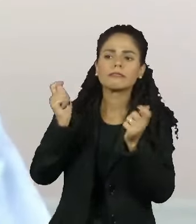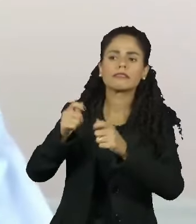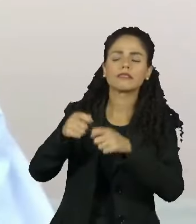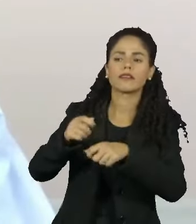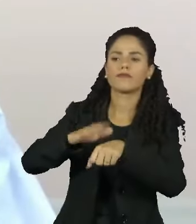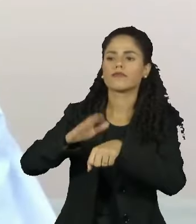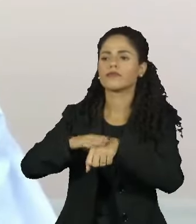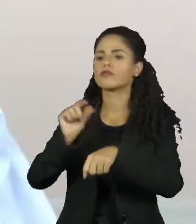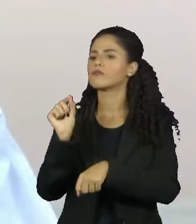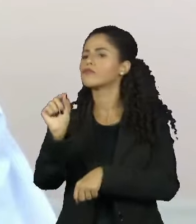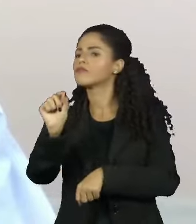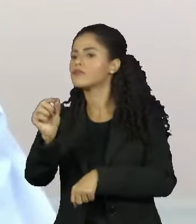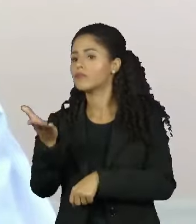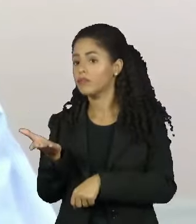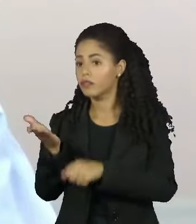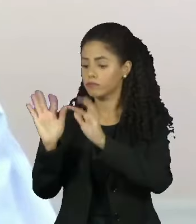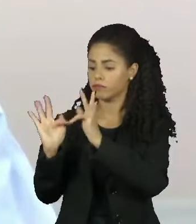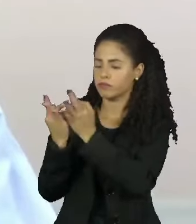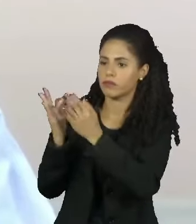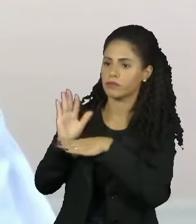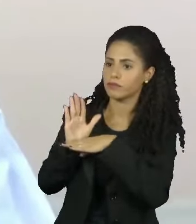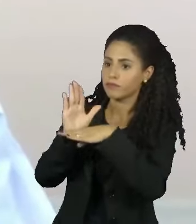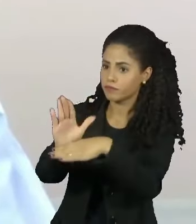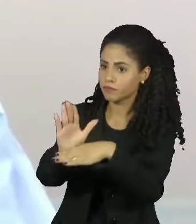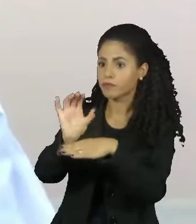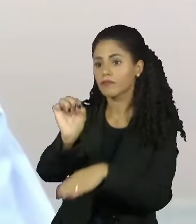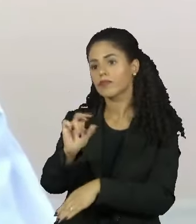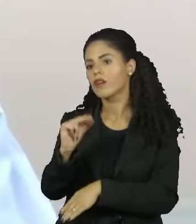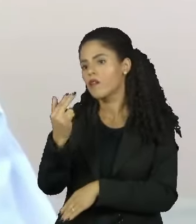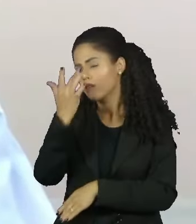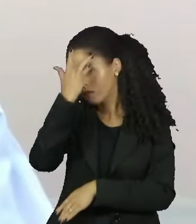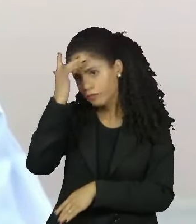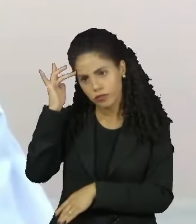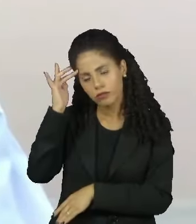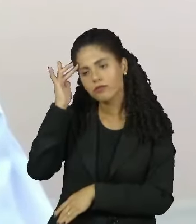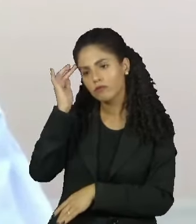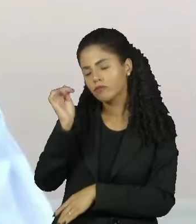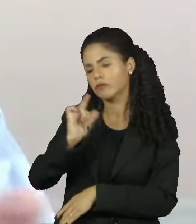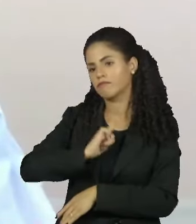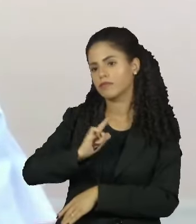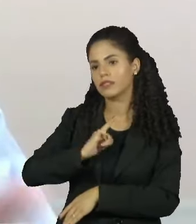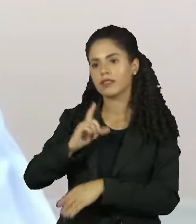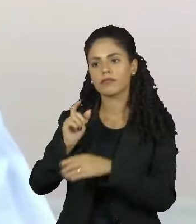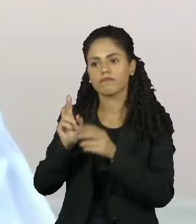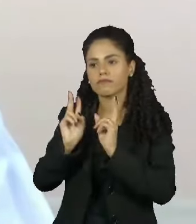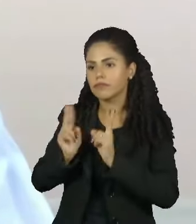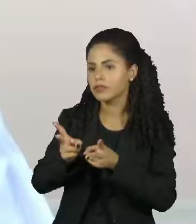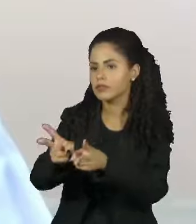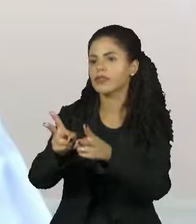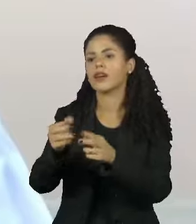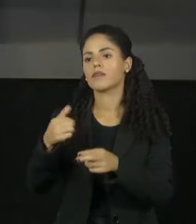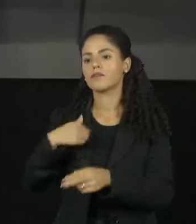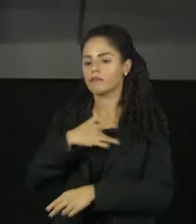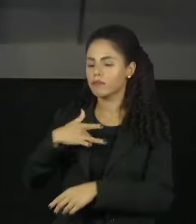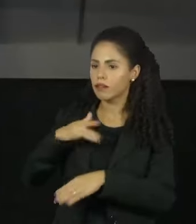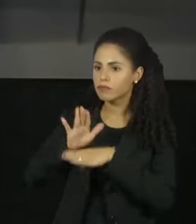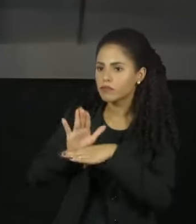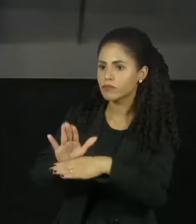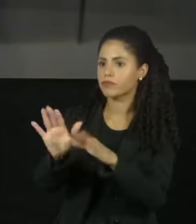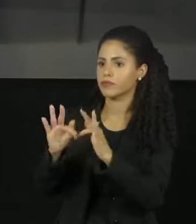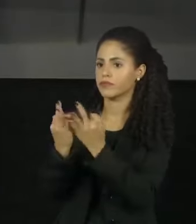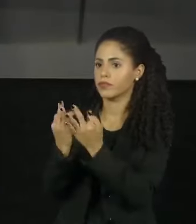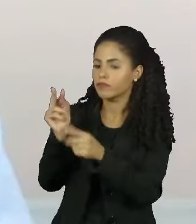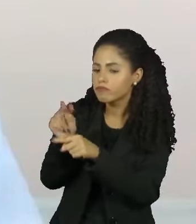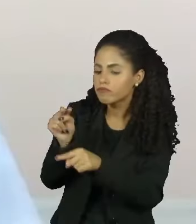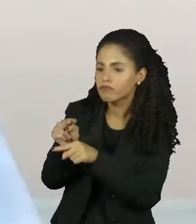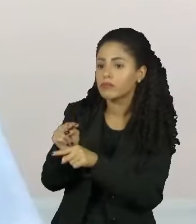médico de família, aquele que atende, que esteja no programa de saúde da família. Então, essa